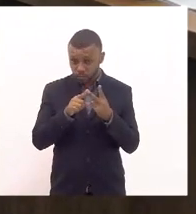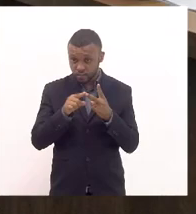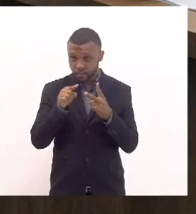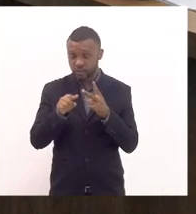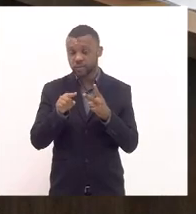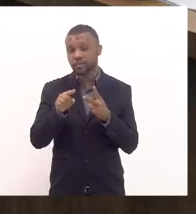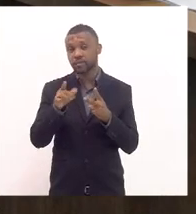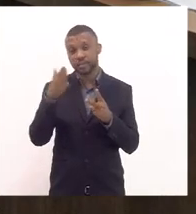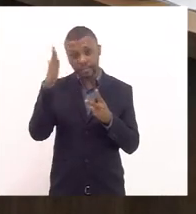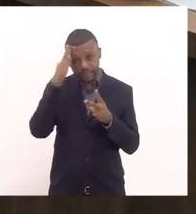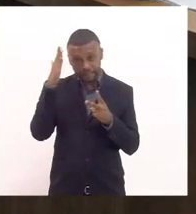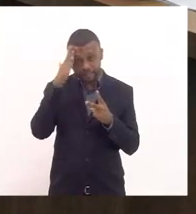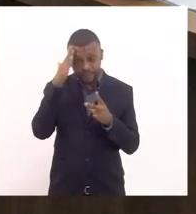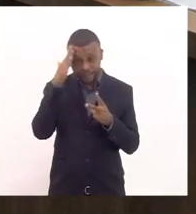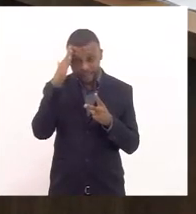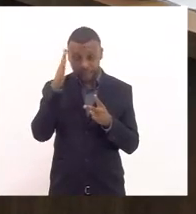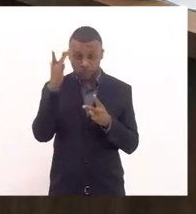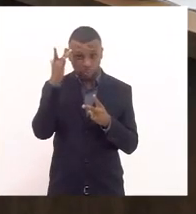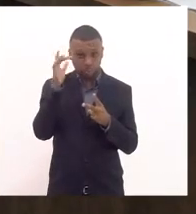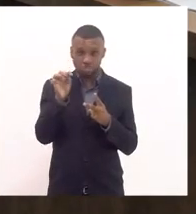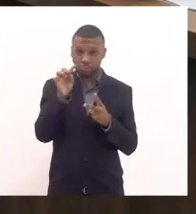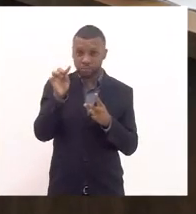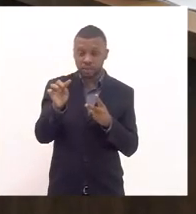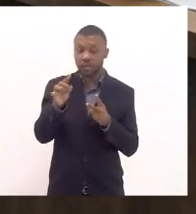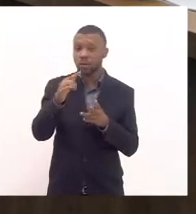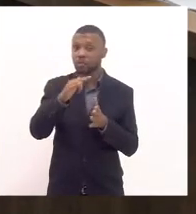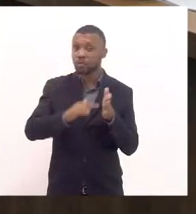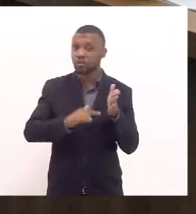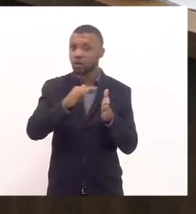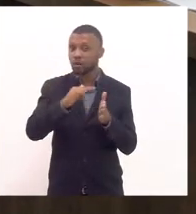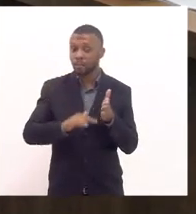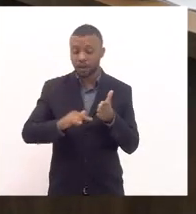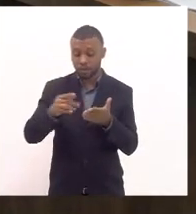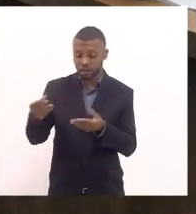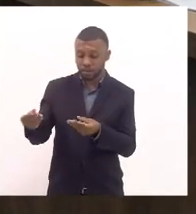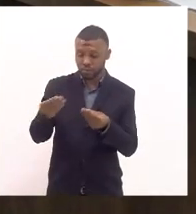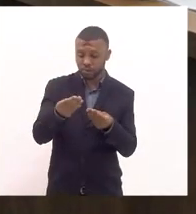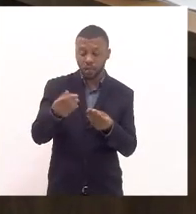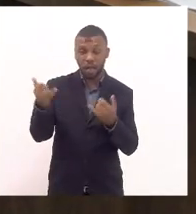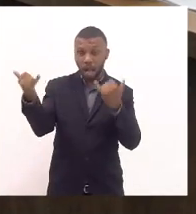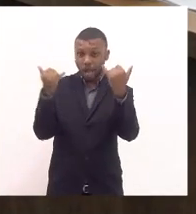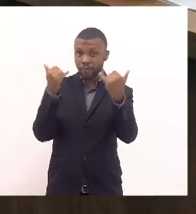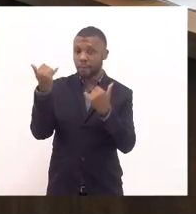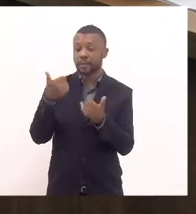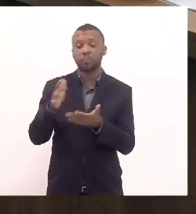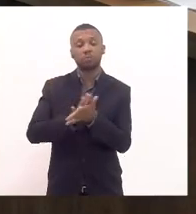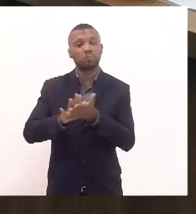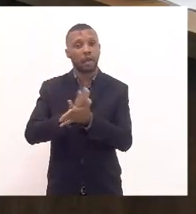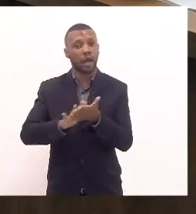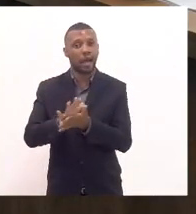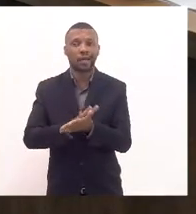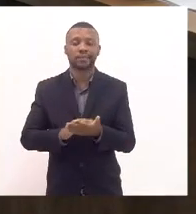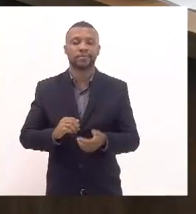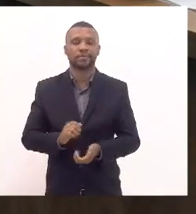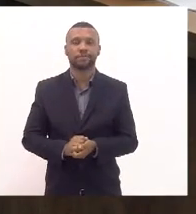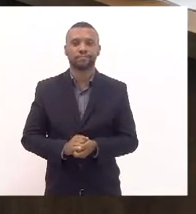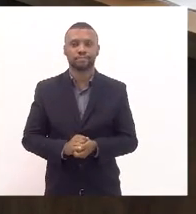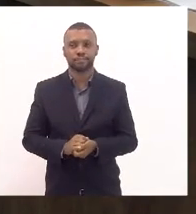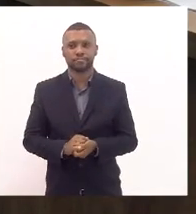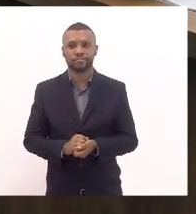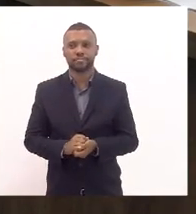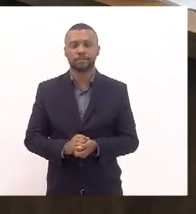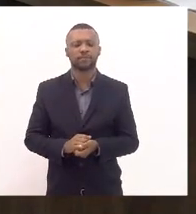saber também eu não sei no documento eu não recebi a informação Qual é esse valor